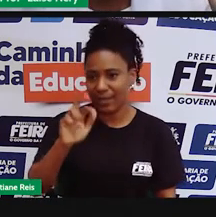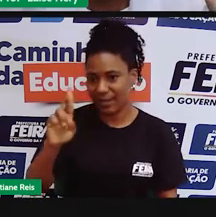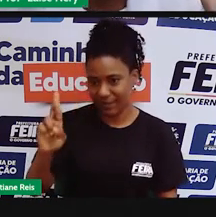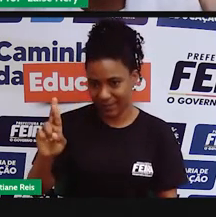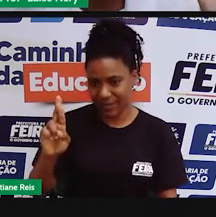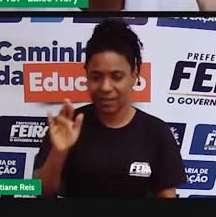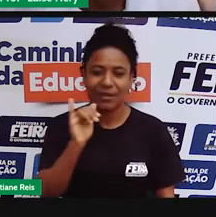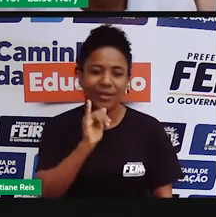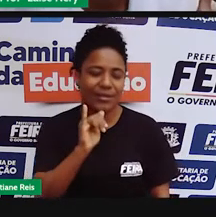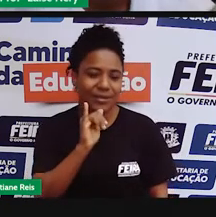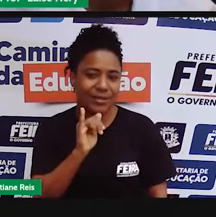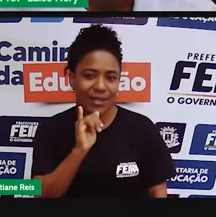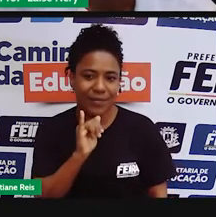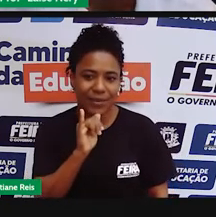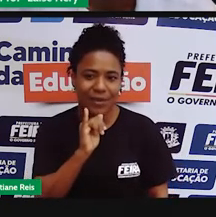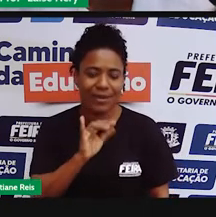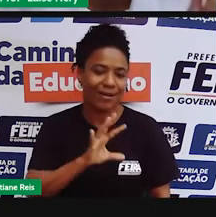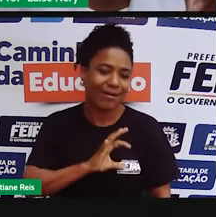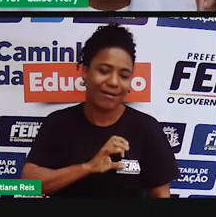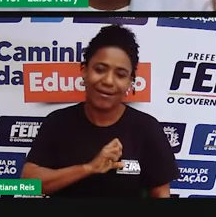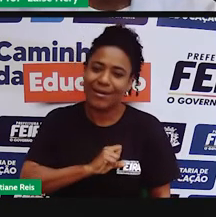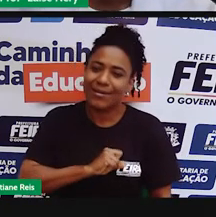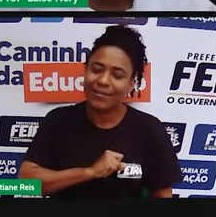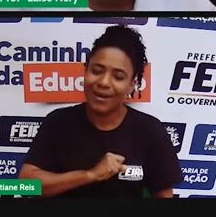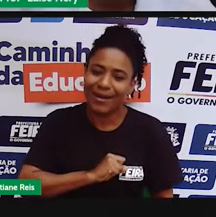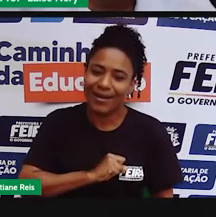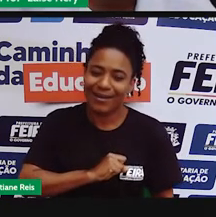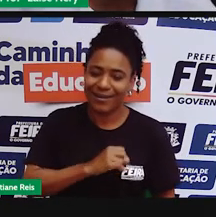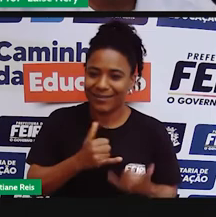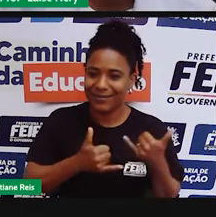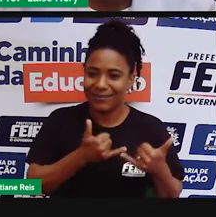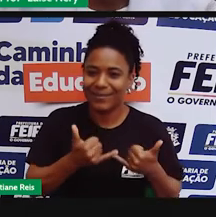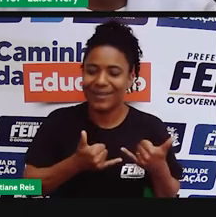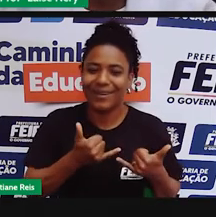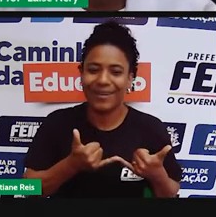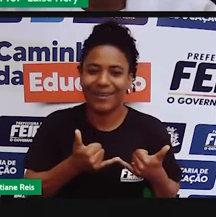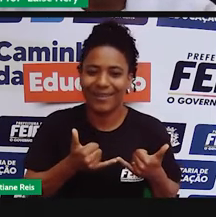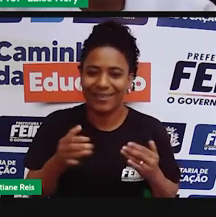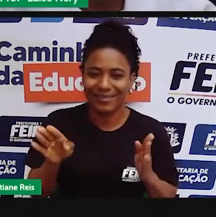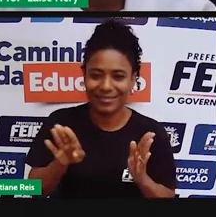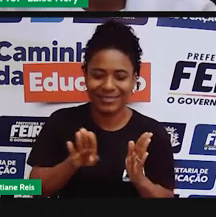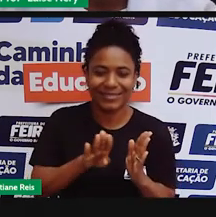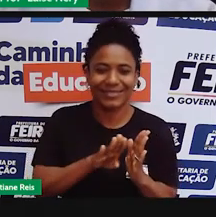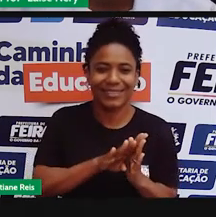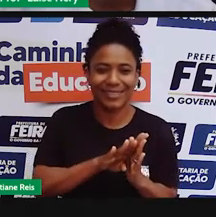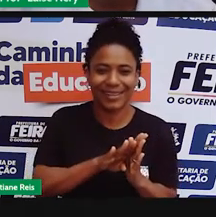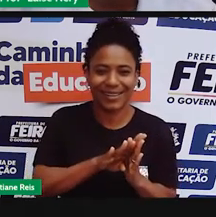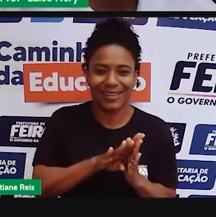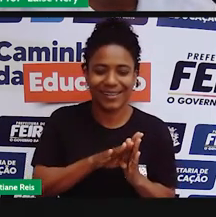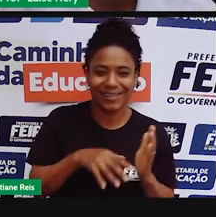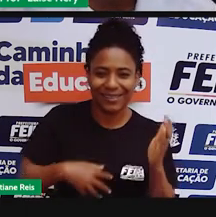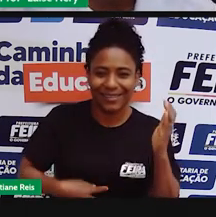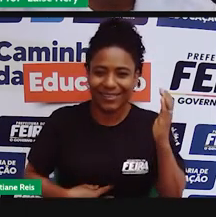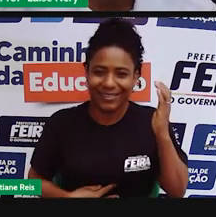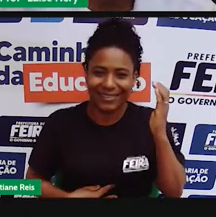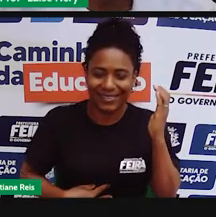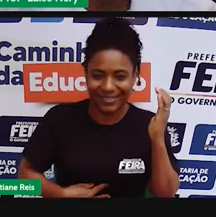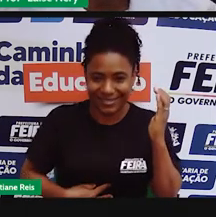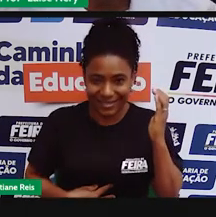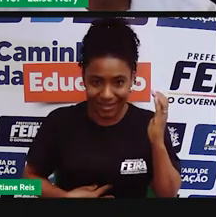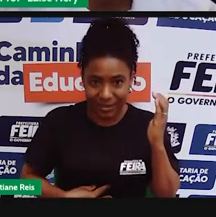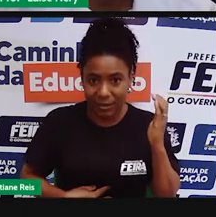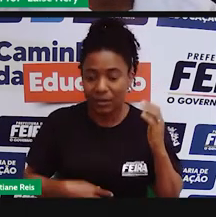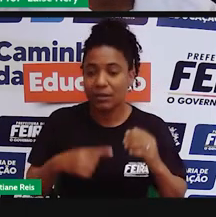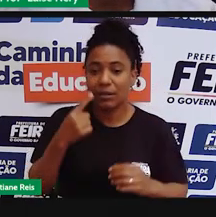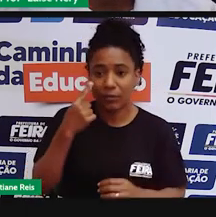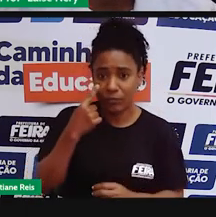alguns exemplos: amar, brincar, chegar, dançar. E tem